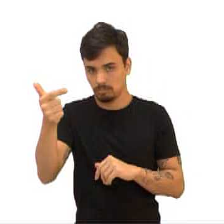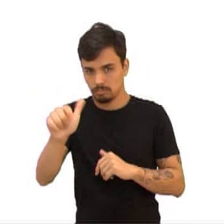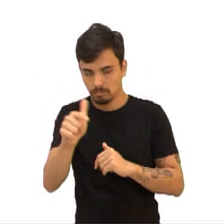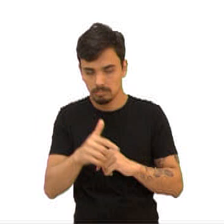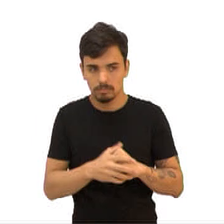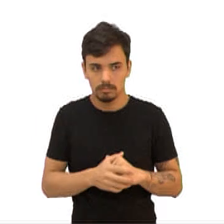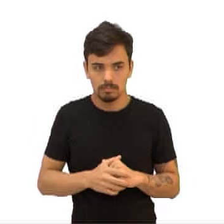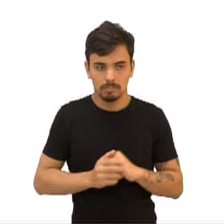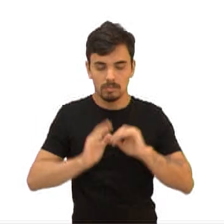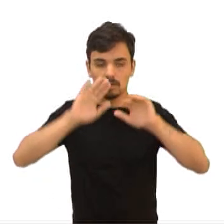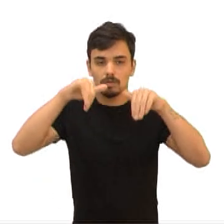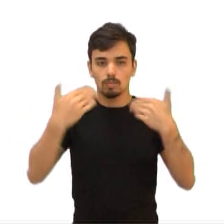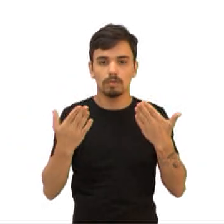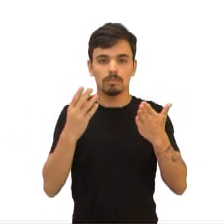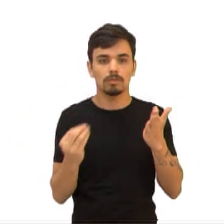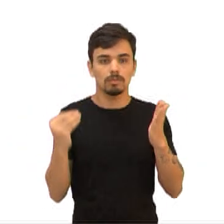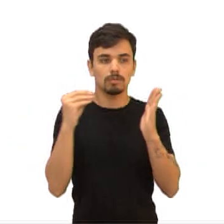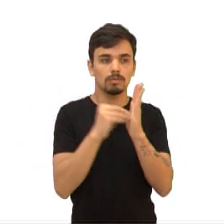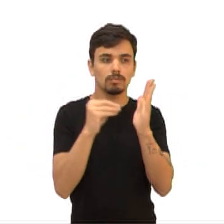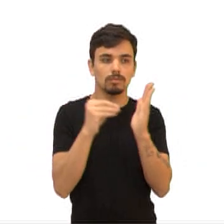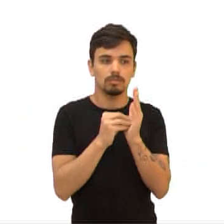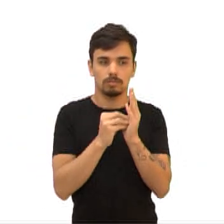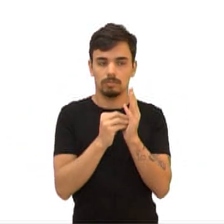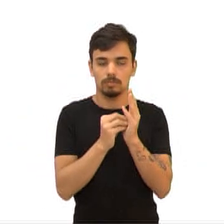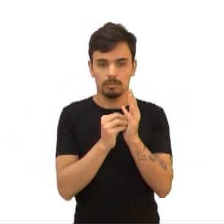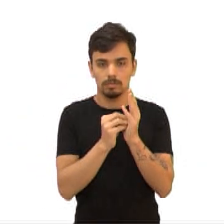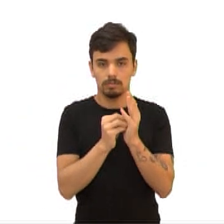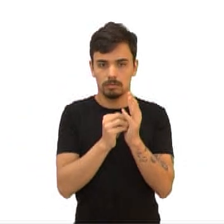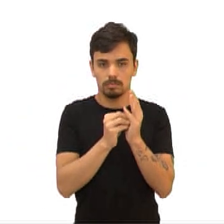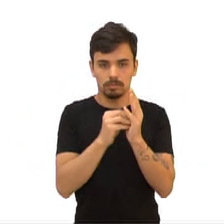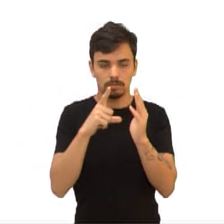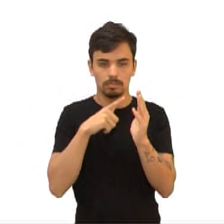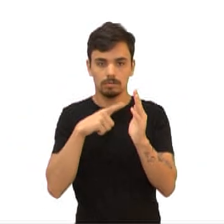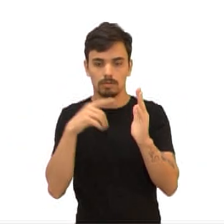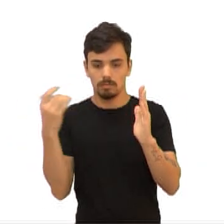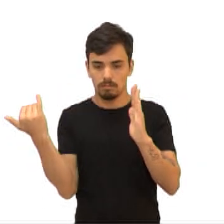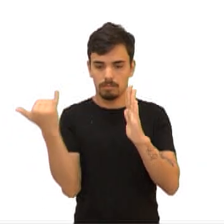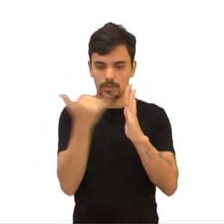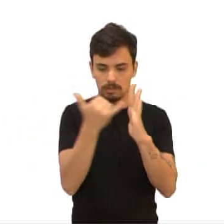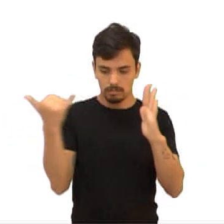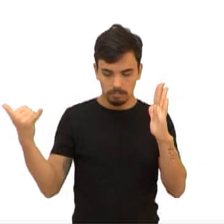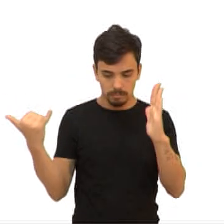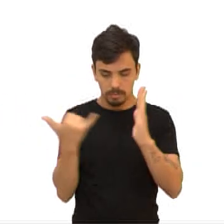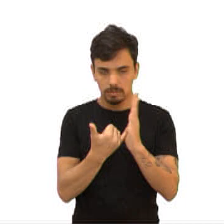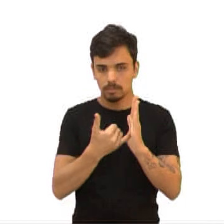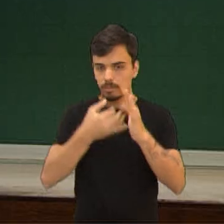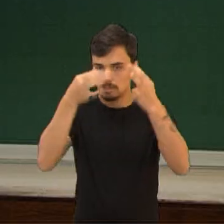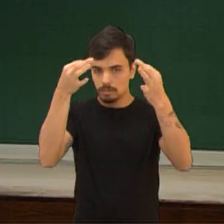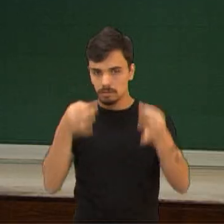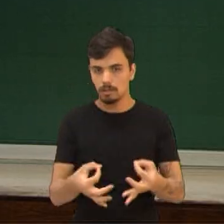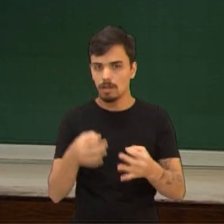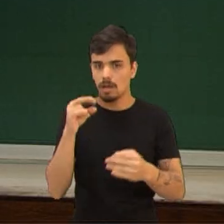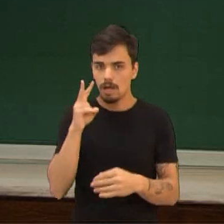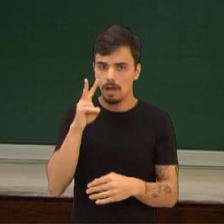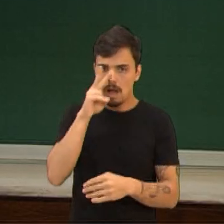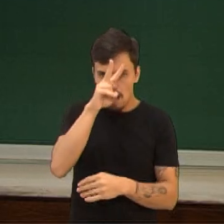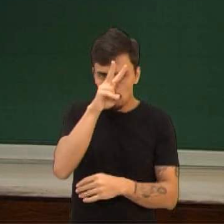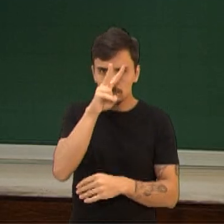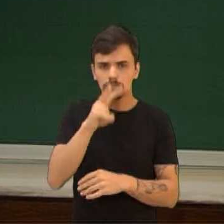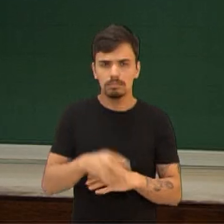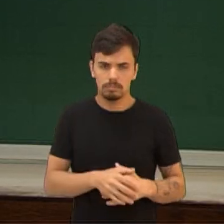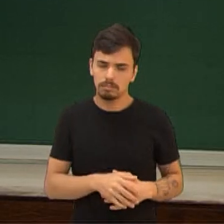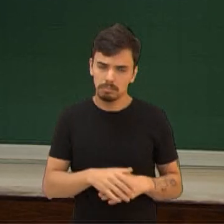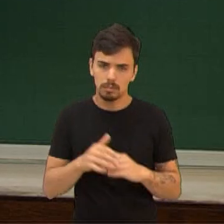você acrescenta aqui um potencial, uma diferença potencial, uma tensão elétrica bem alta, né?